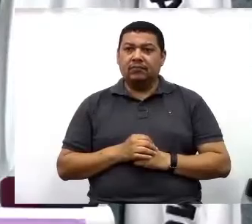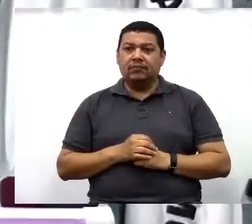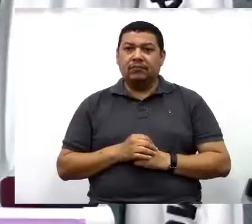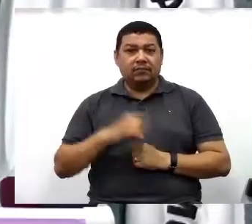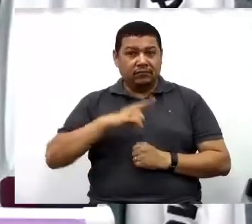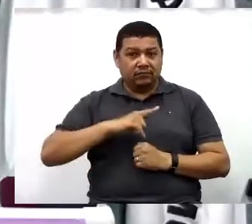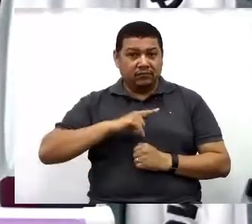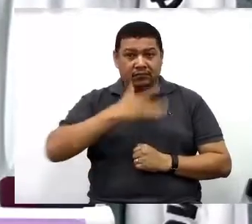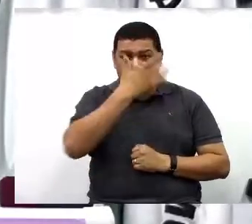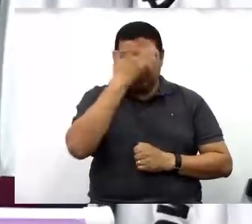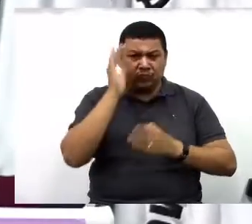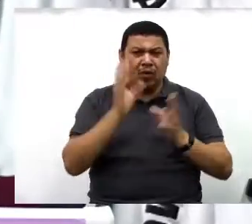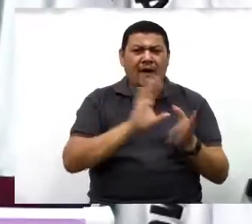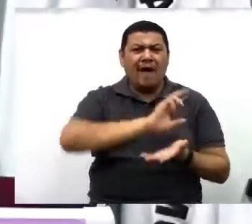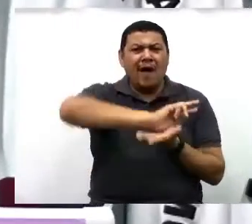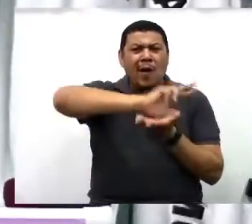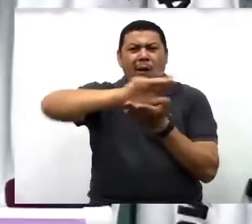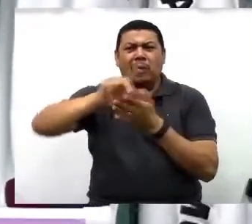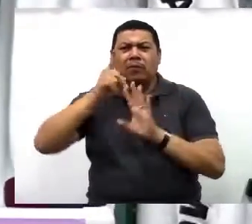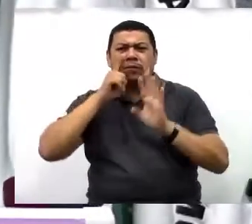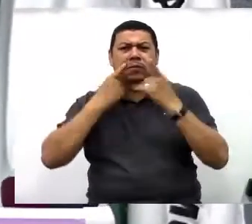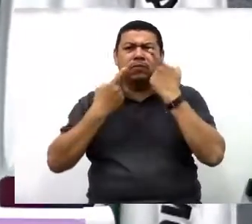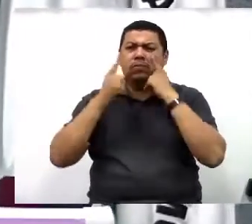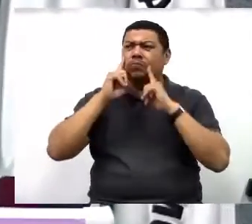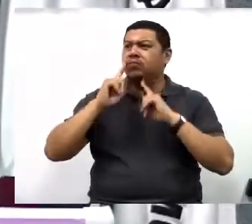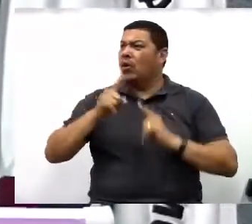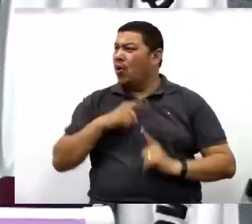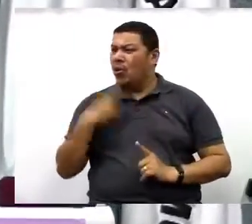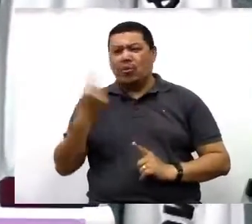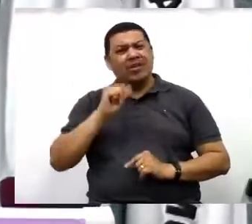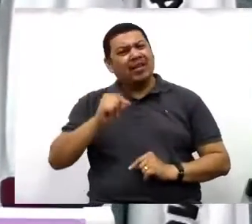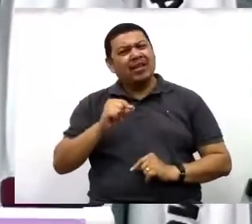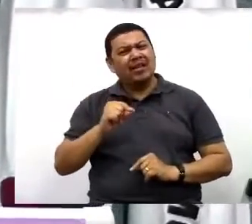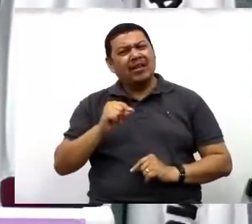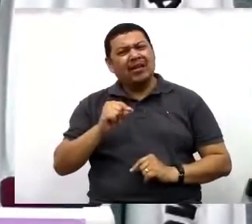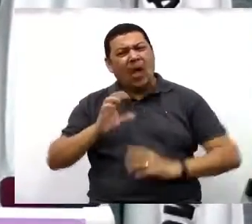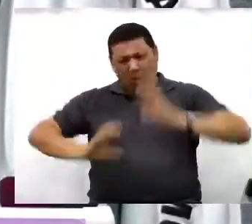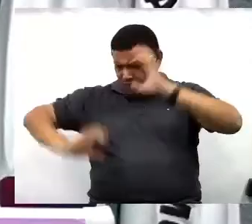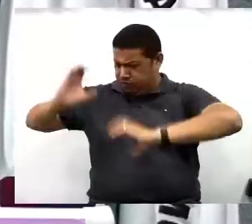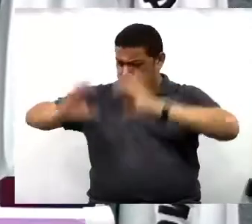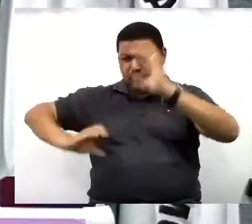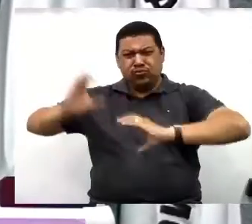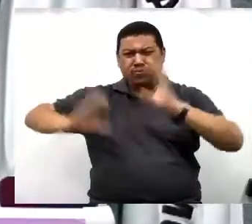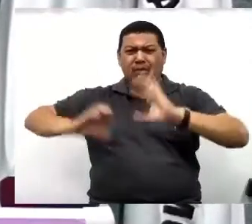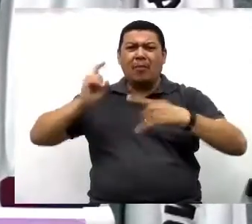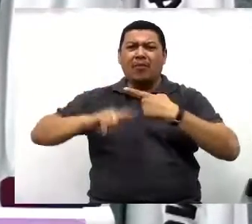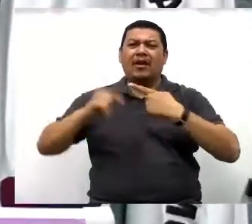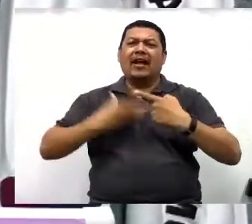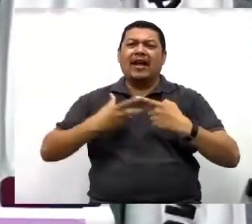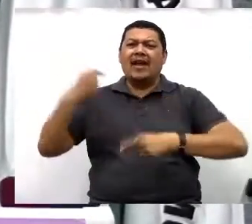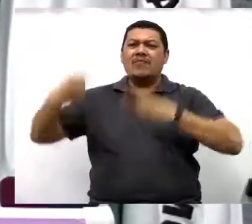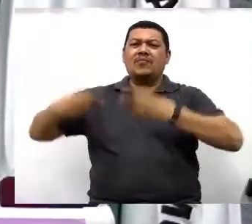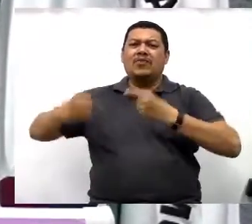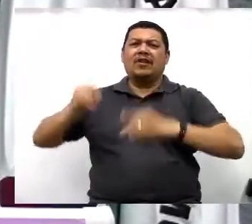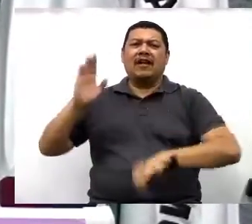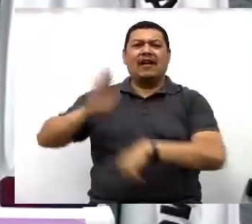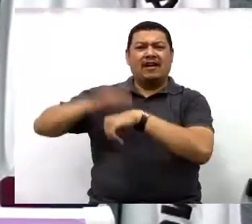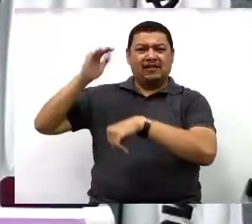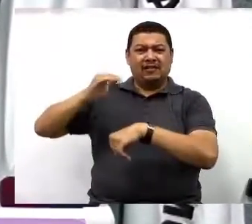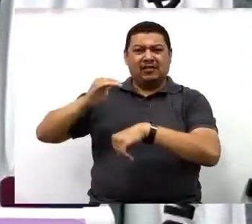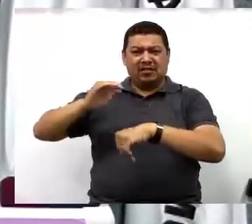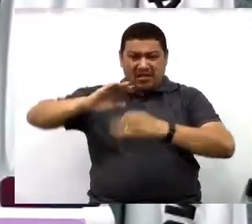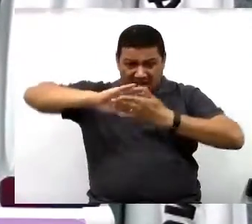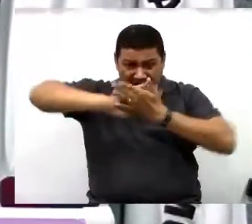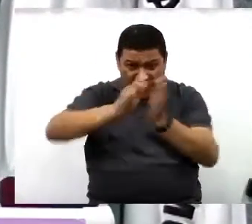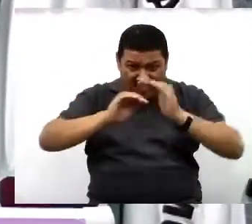pessoas chorando? Nós estamos aqui brigando por palanque político, querendo ver o mal do